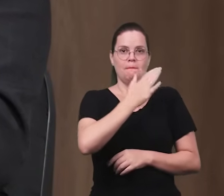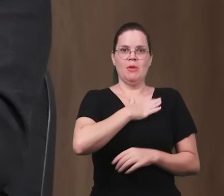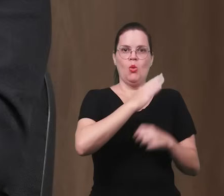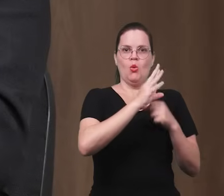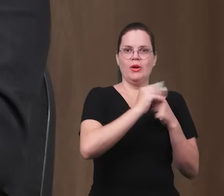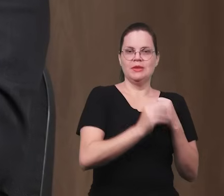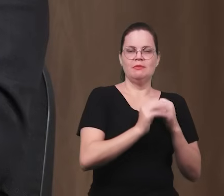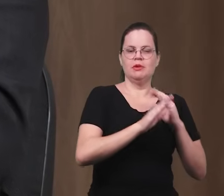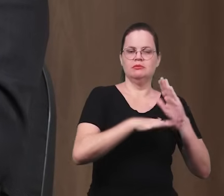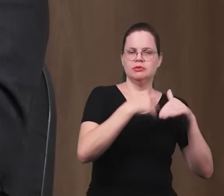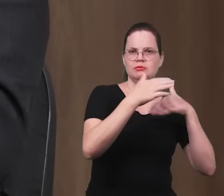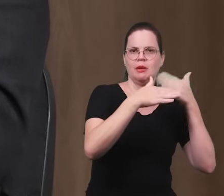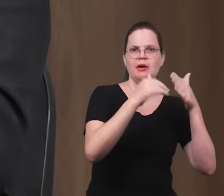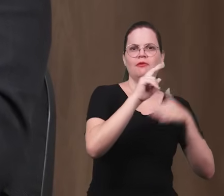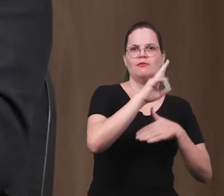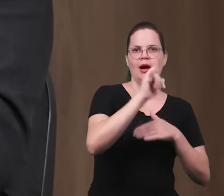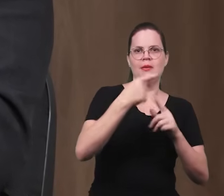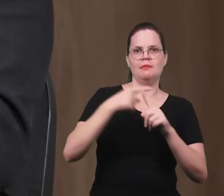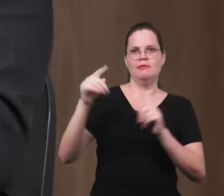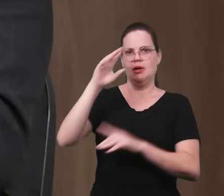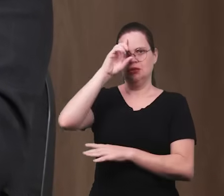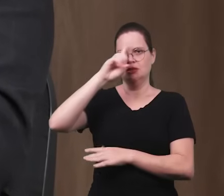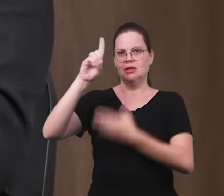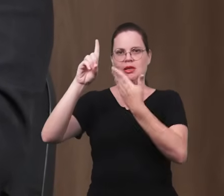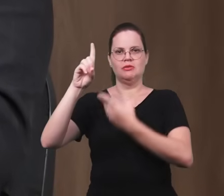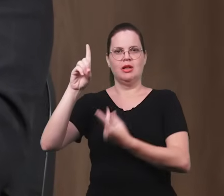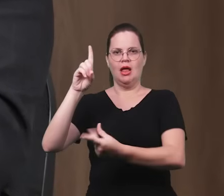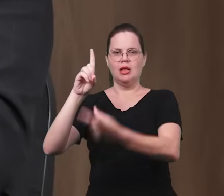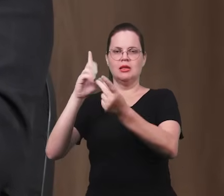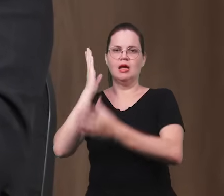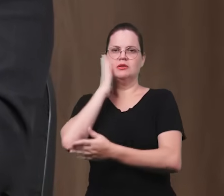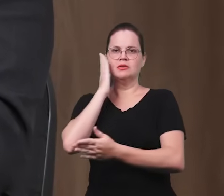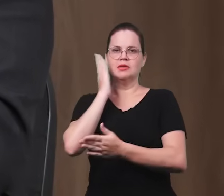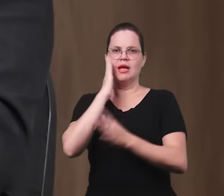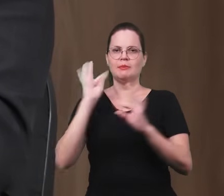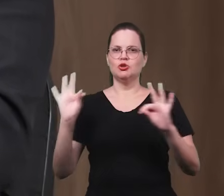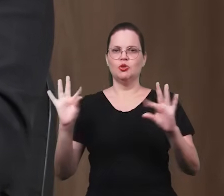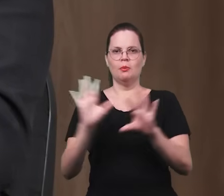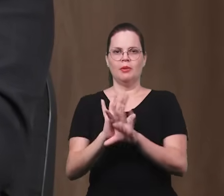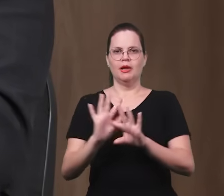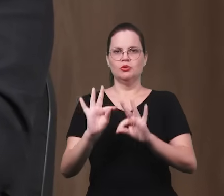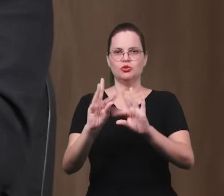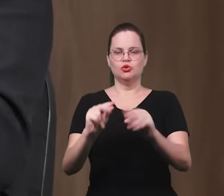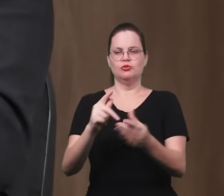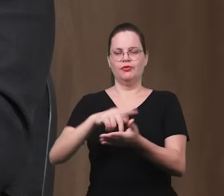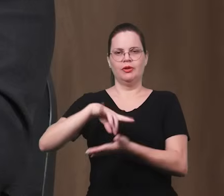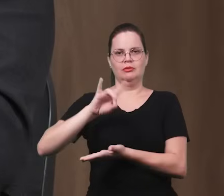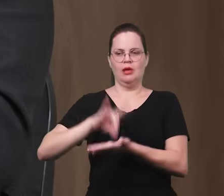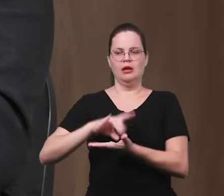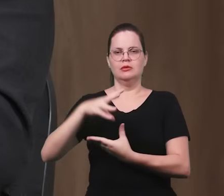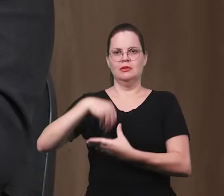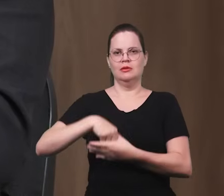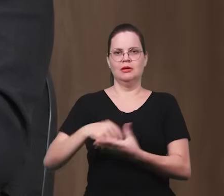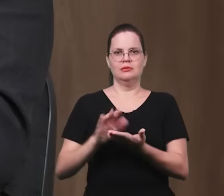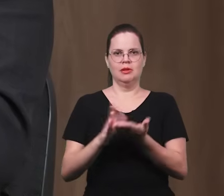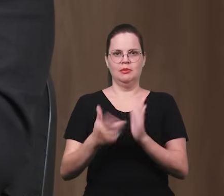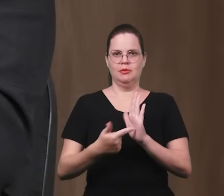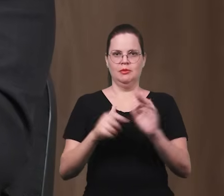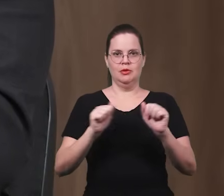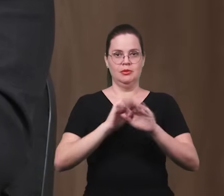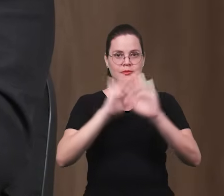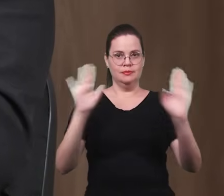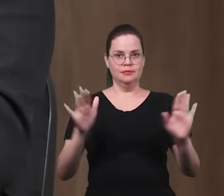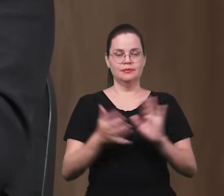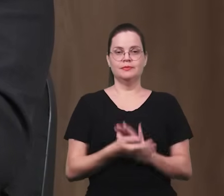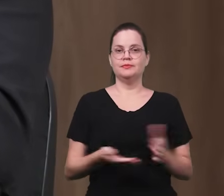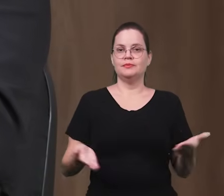para sempre. Por isso Deus sempre estabelece na sua palavra a verdade absoluta. E hoje nós vamos continuar falando sobre o livro de Jó